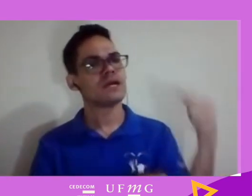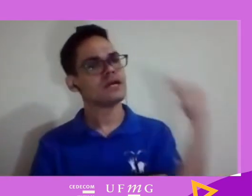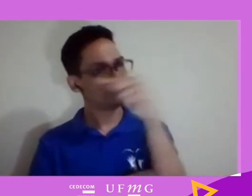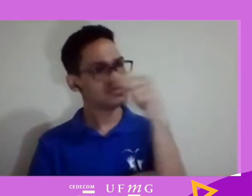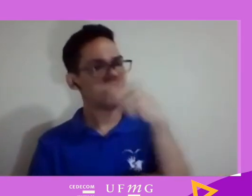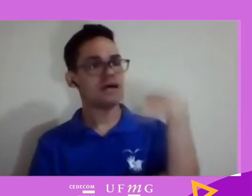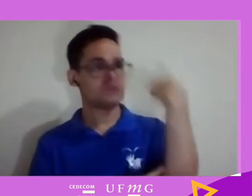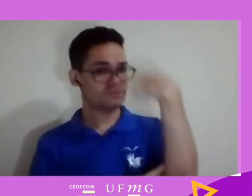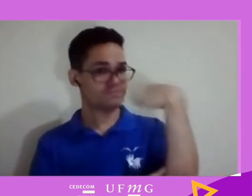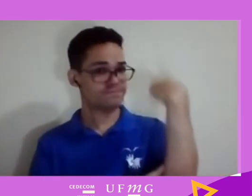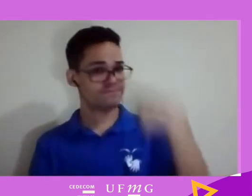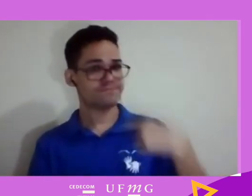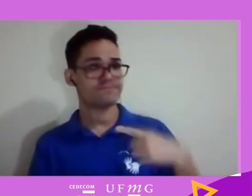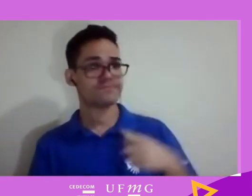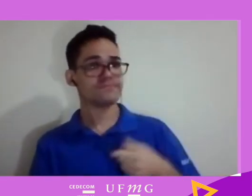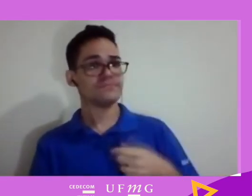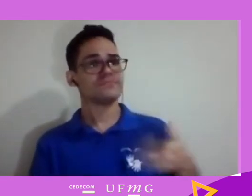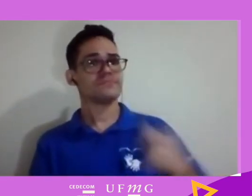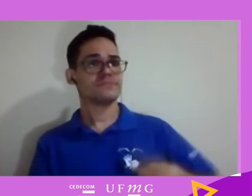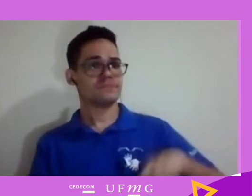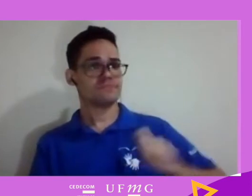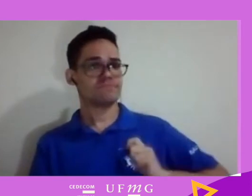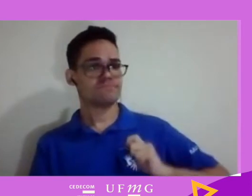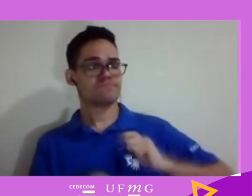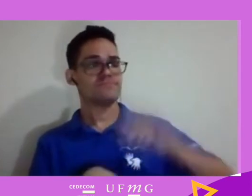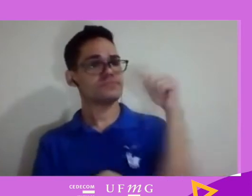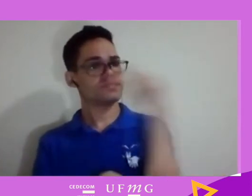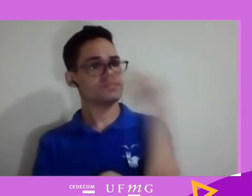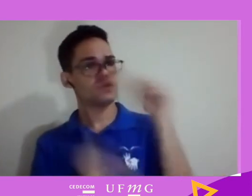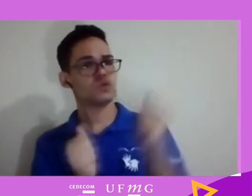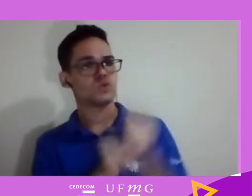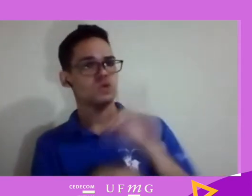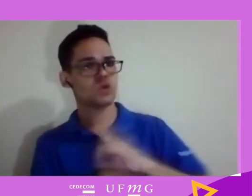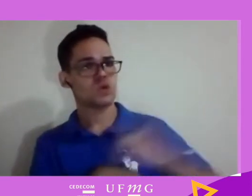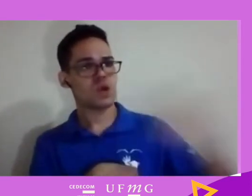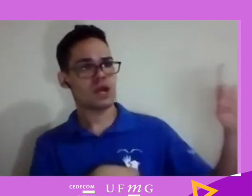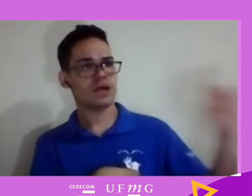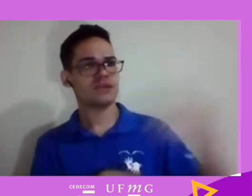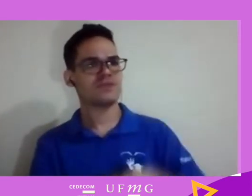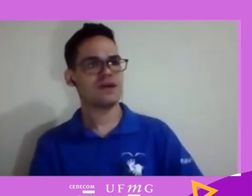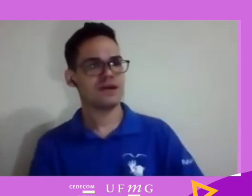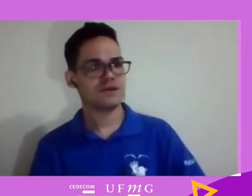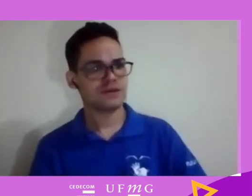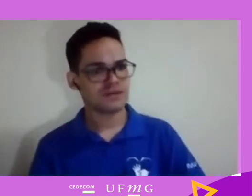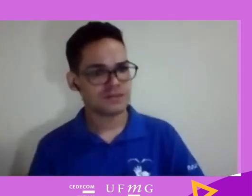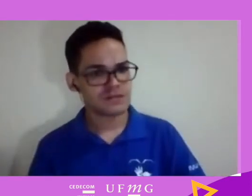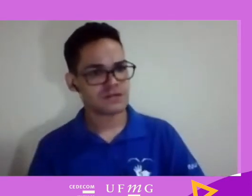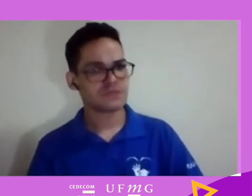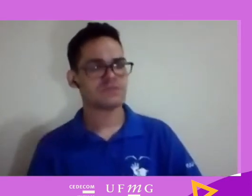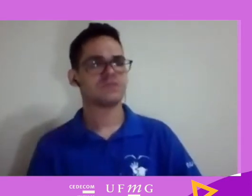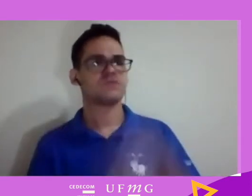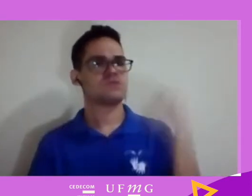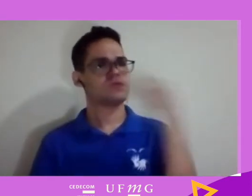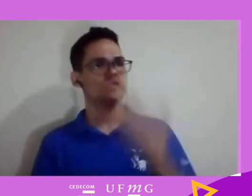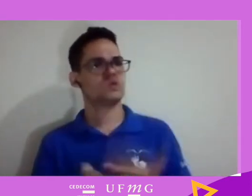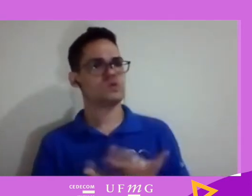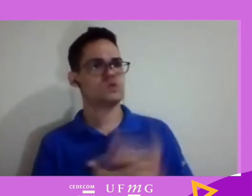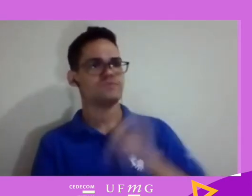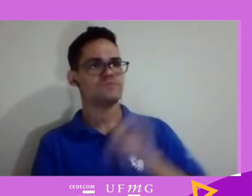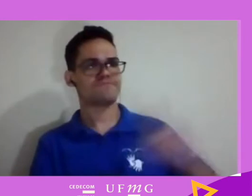Espanha, com quem eu fiz meu pós-doutorado, e a Lorena fez sanduíche de doutorado dela quando ela fazia doutorado comigo.